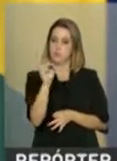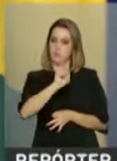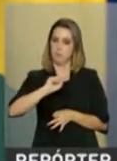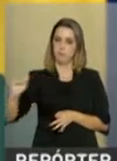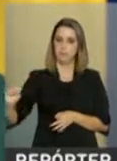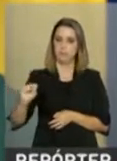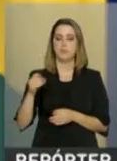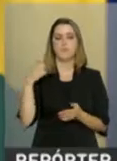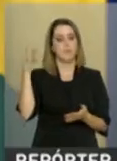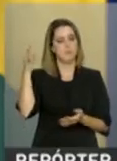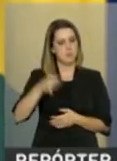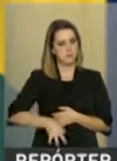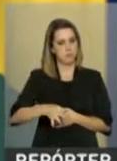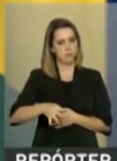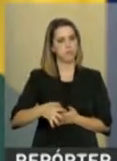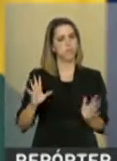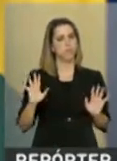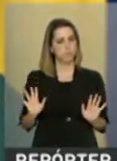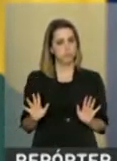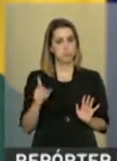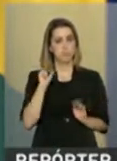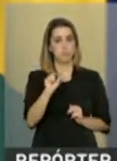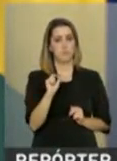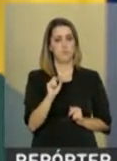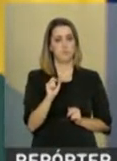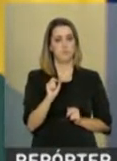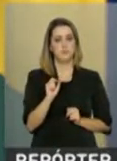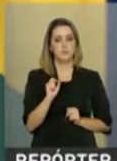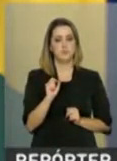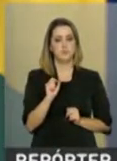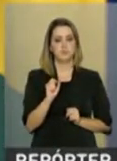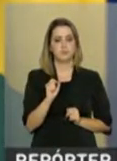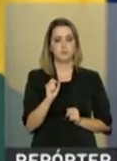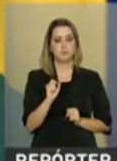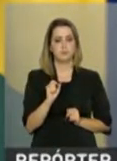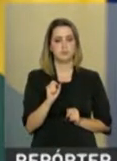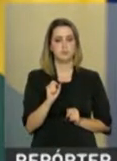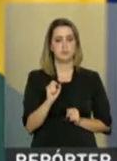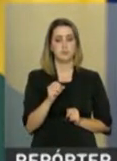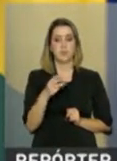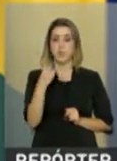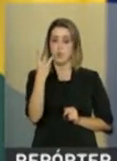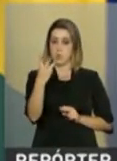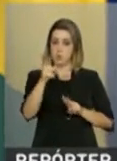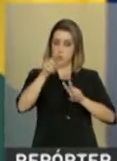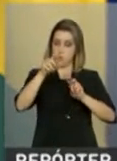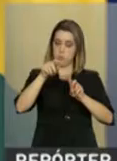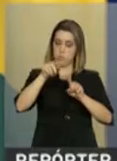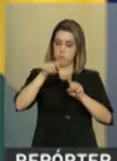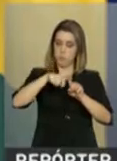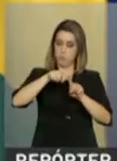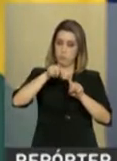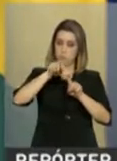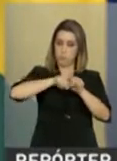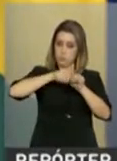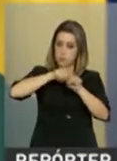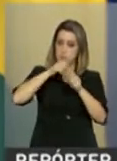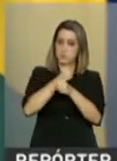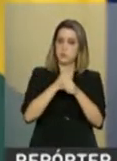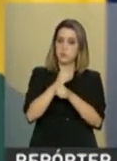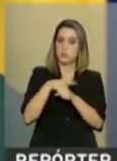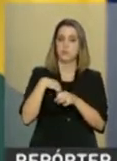semestre sendo certo que no último trimestre deste ano seguramente